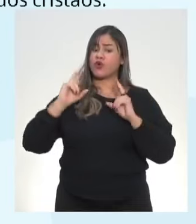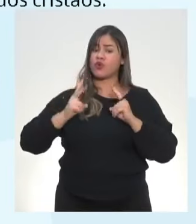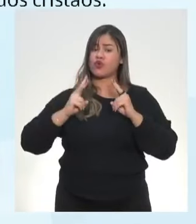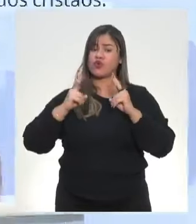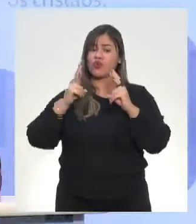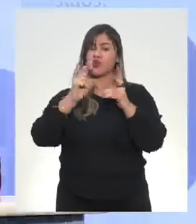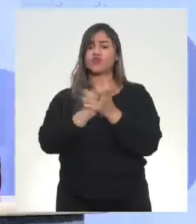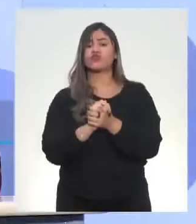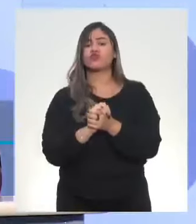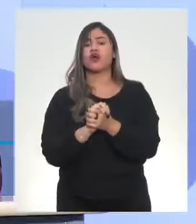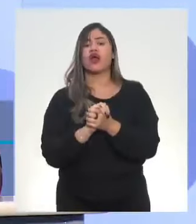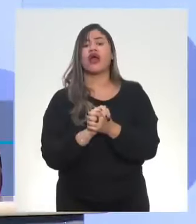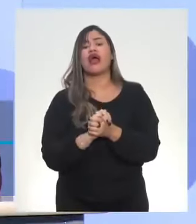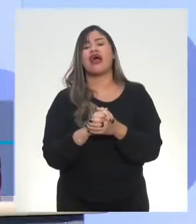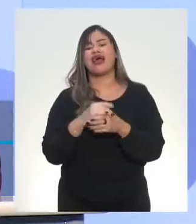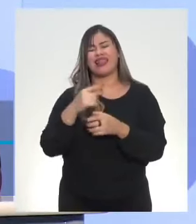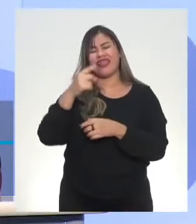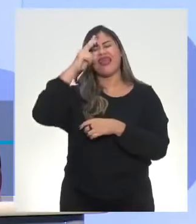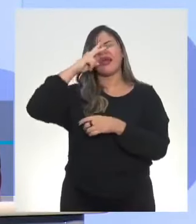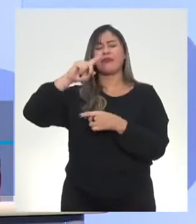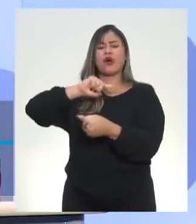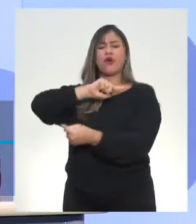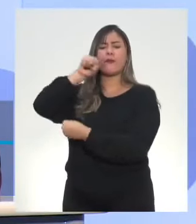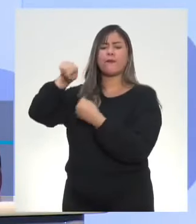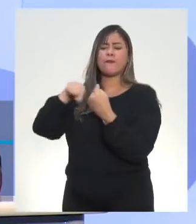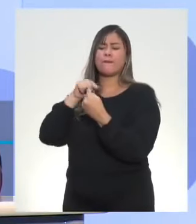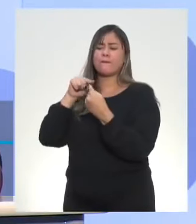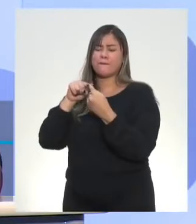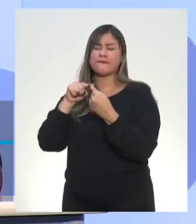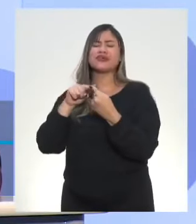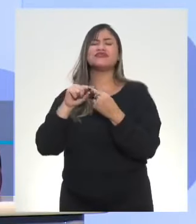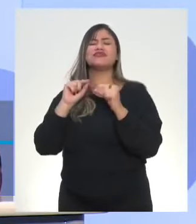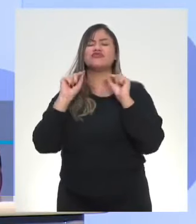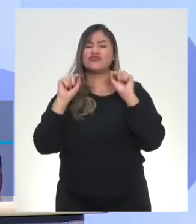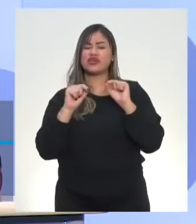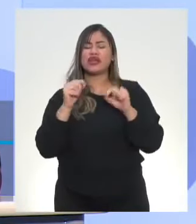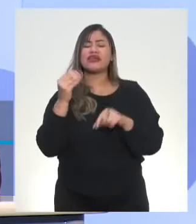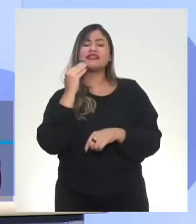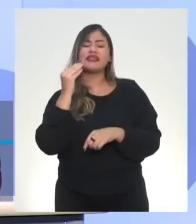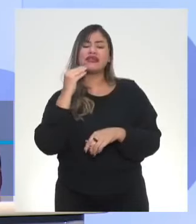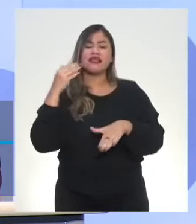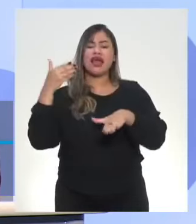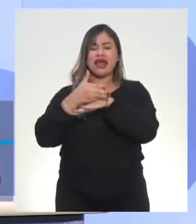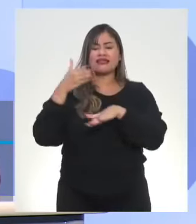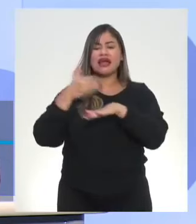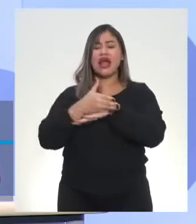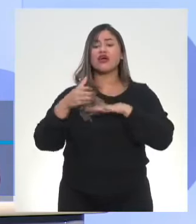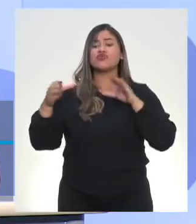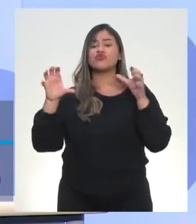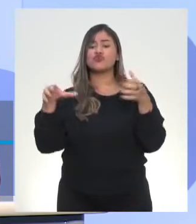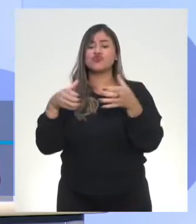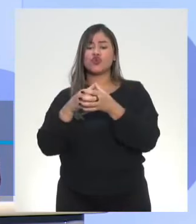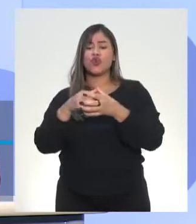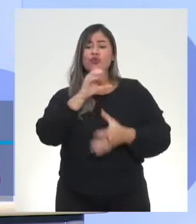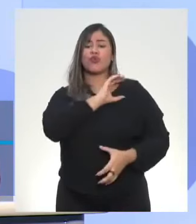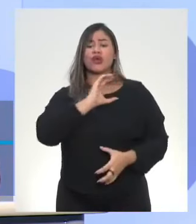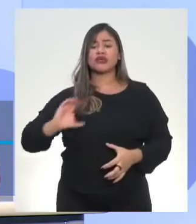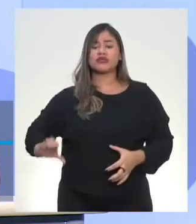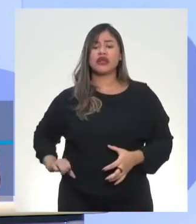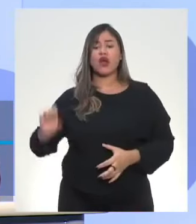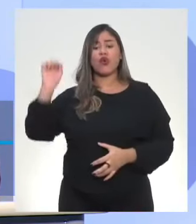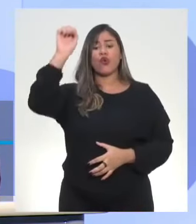As cruzadas não tinham aquele objetivo de retomar o acesso dos cristãos europeus a Jerusalém,